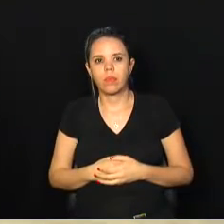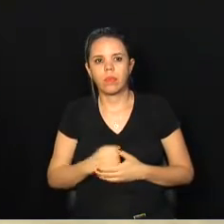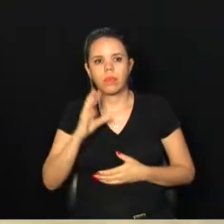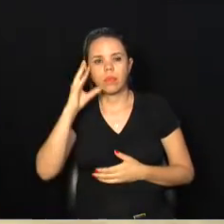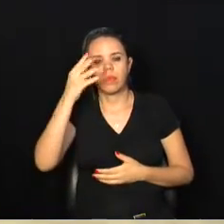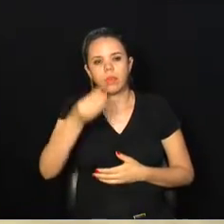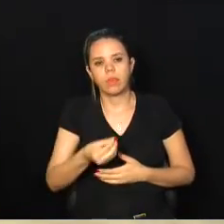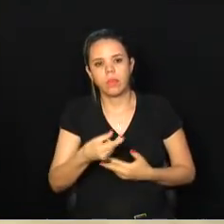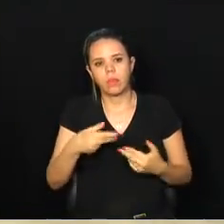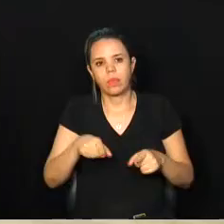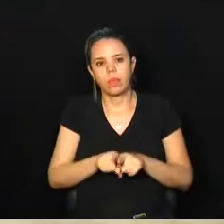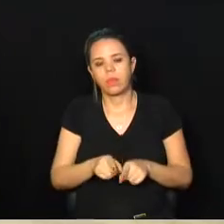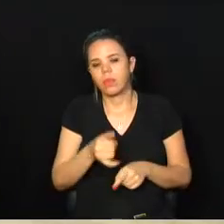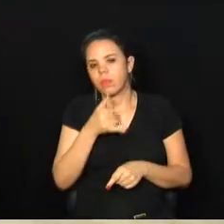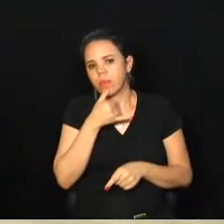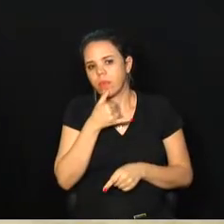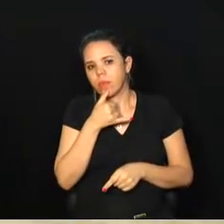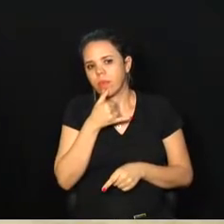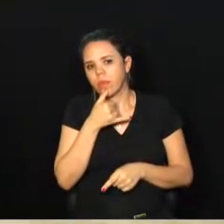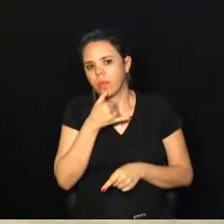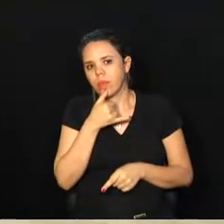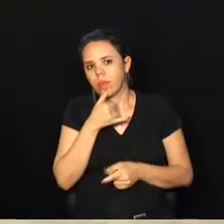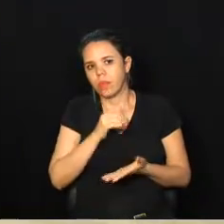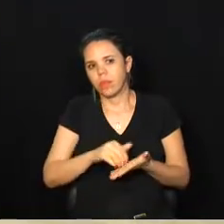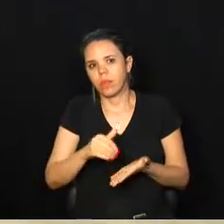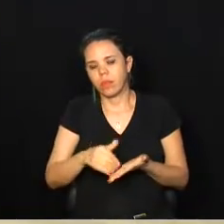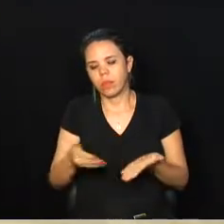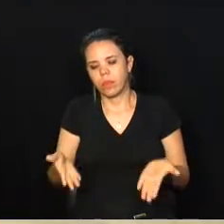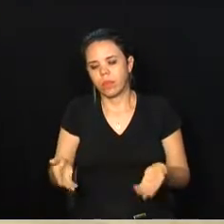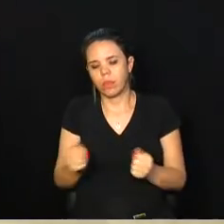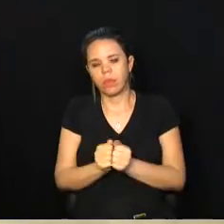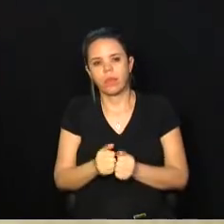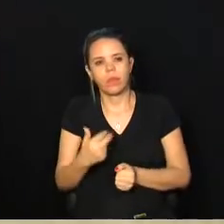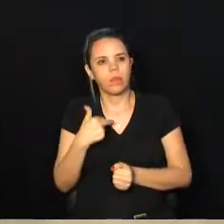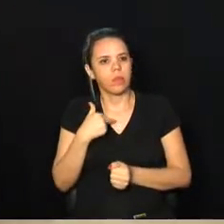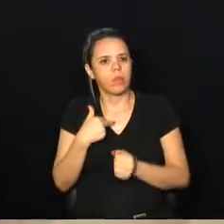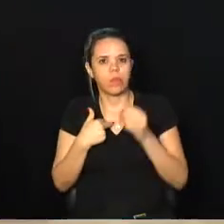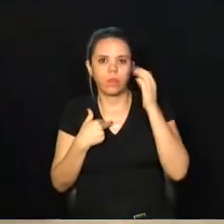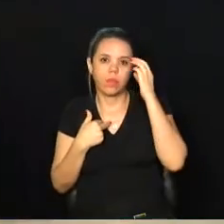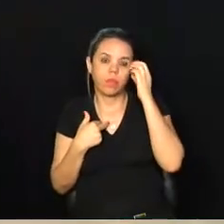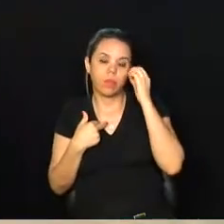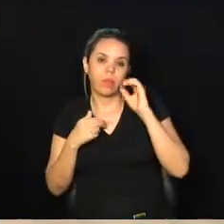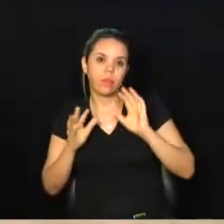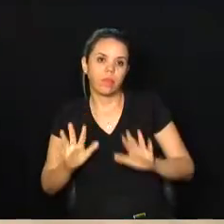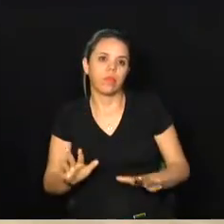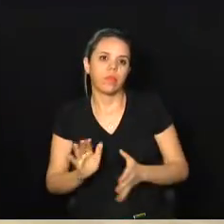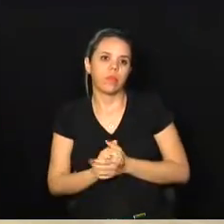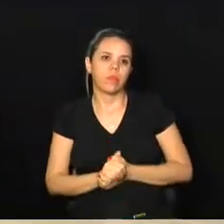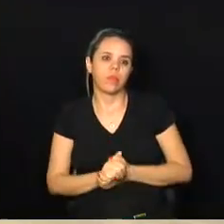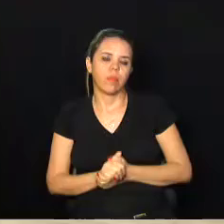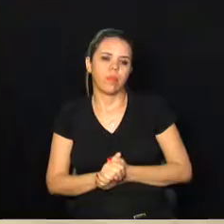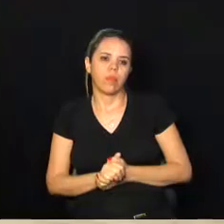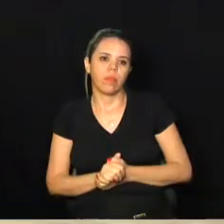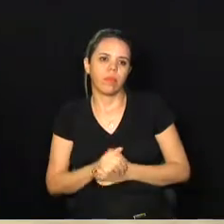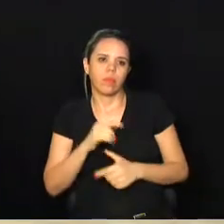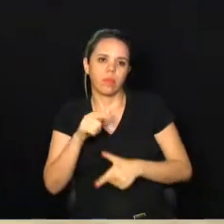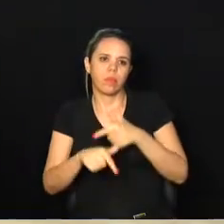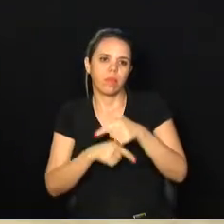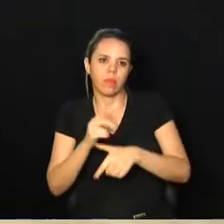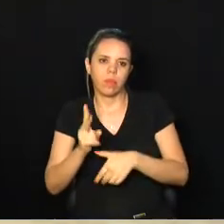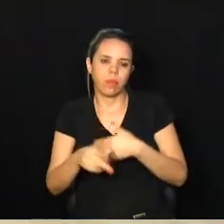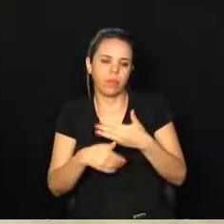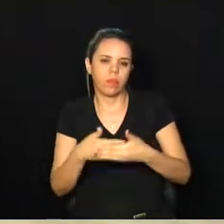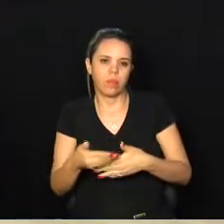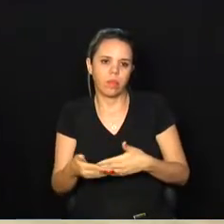entendimentos. Infelizmente era para estar o secretário aqui hoje com a gente, não pôde estar, mas os trabalhos estão